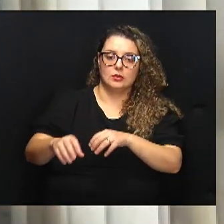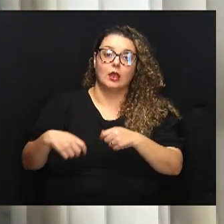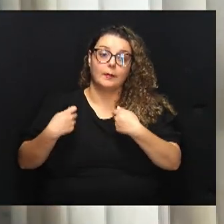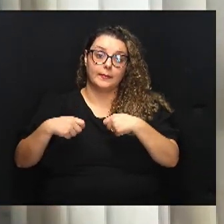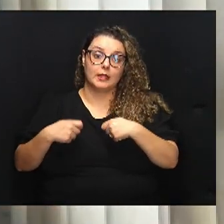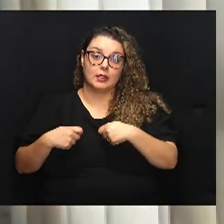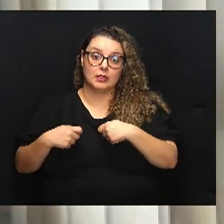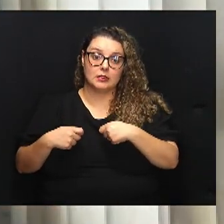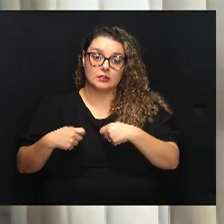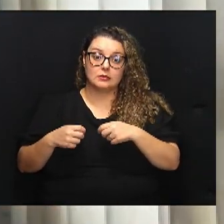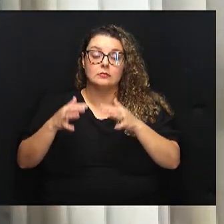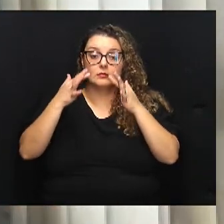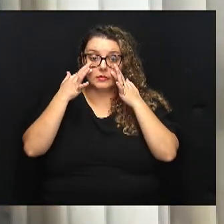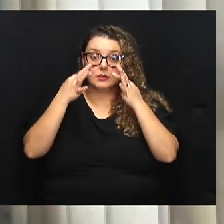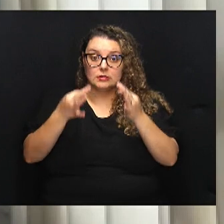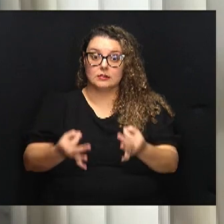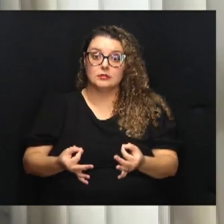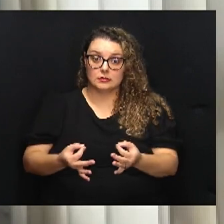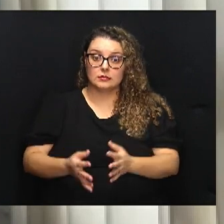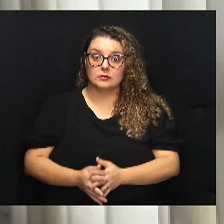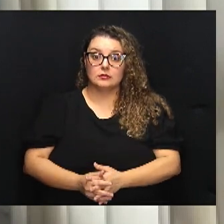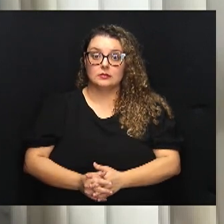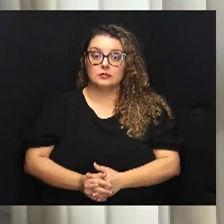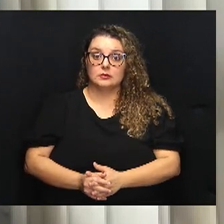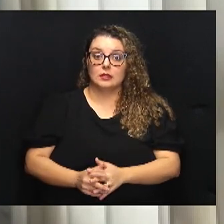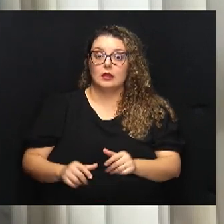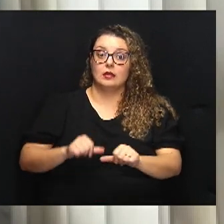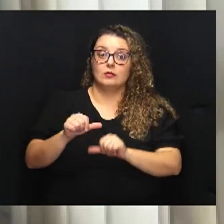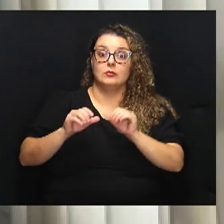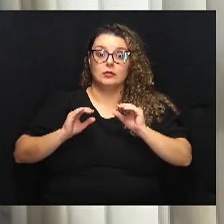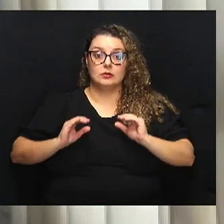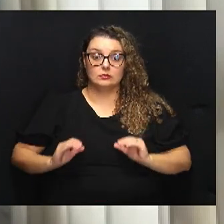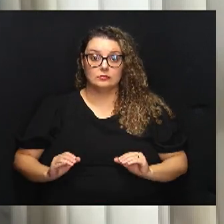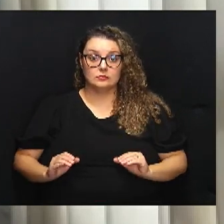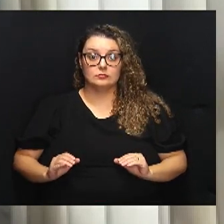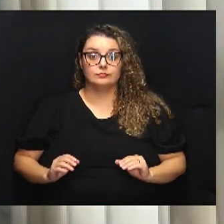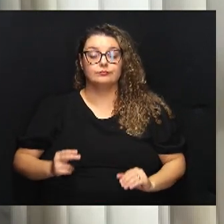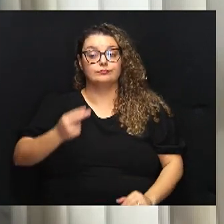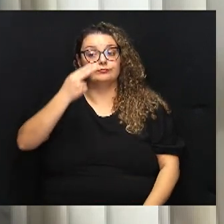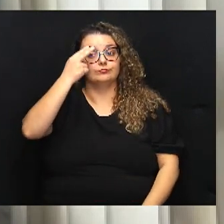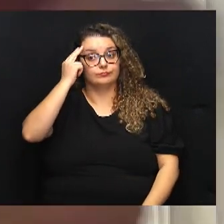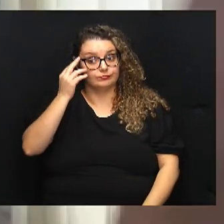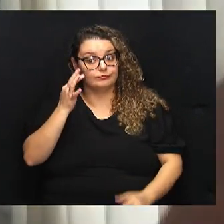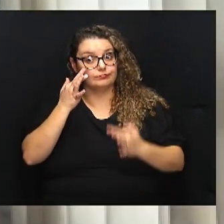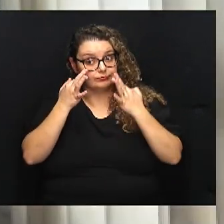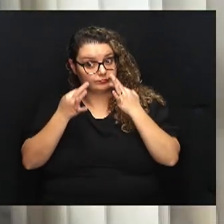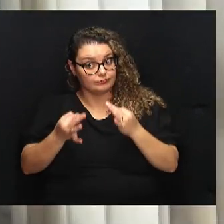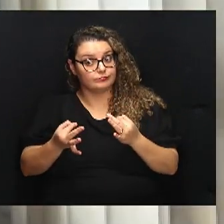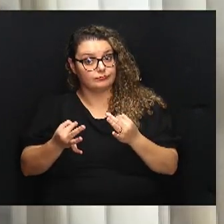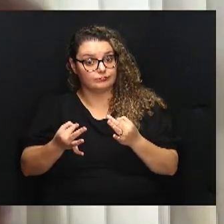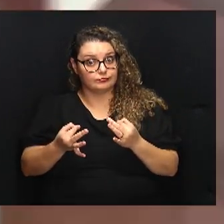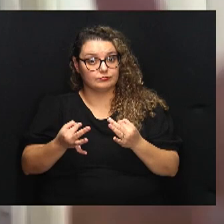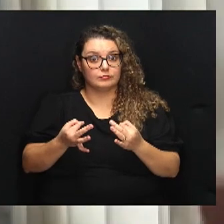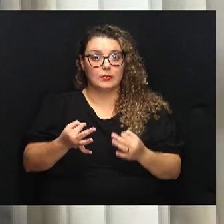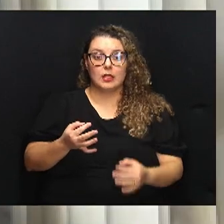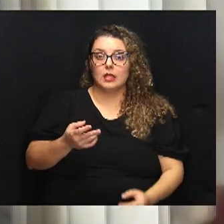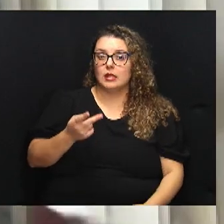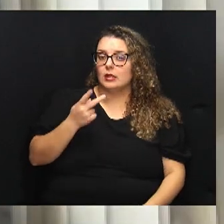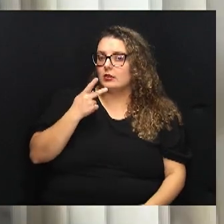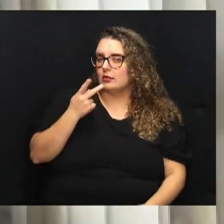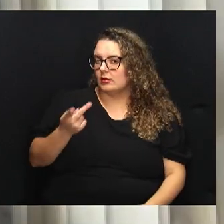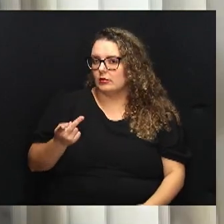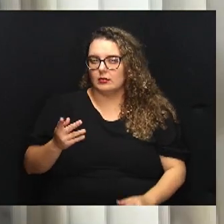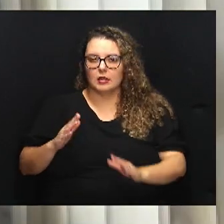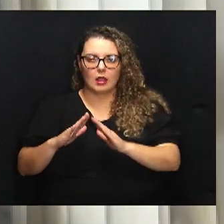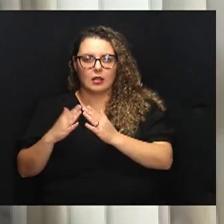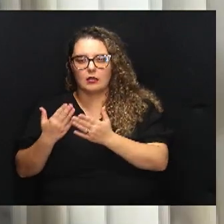ficar atentos à mudança de comportamento, Gabriel. Ele contava muita coisa sobre a escola, de